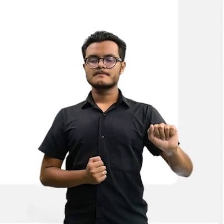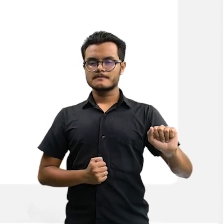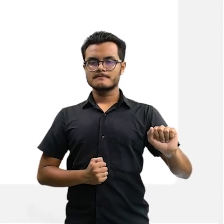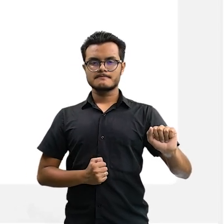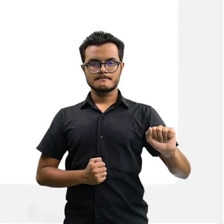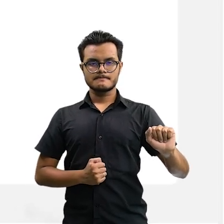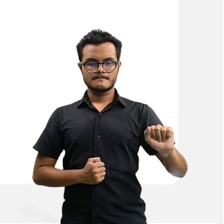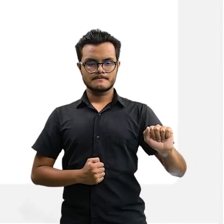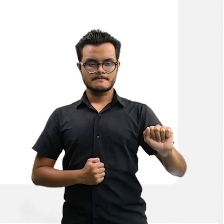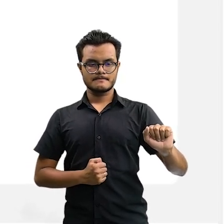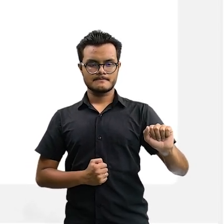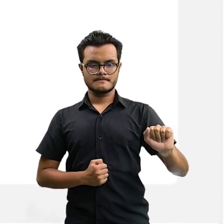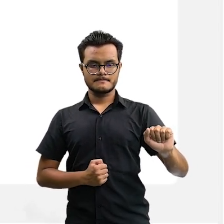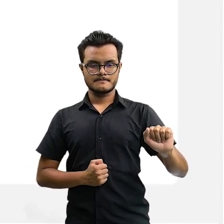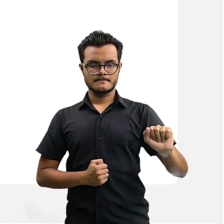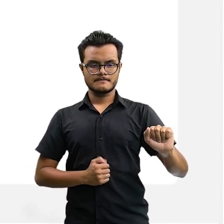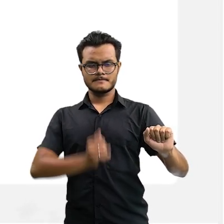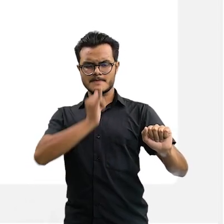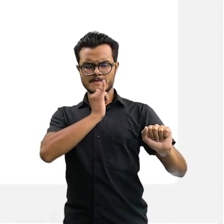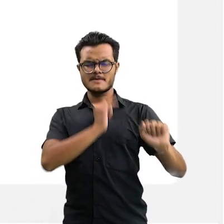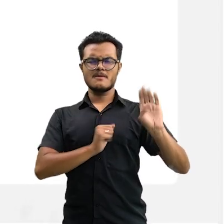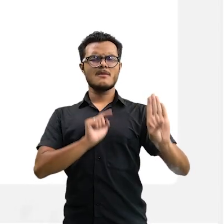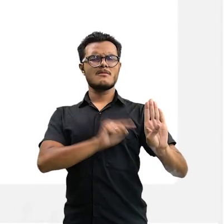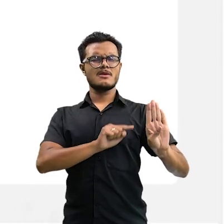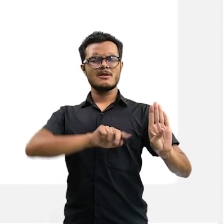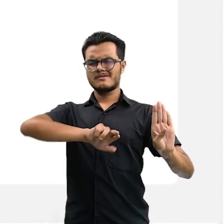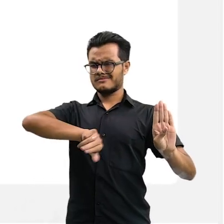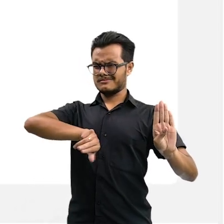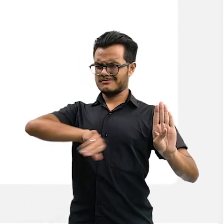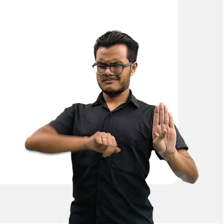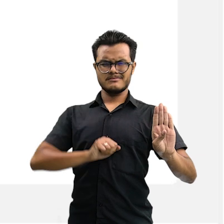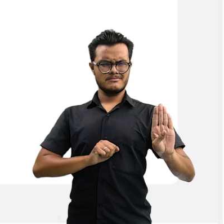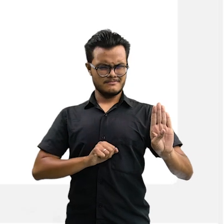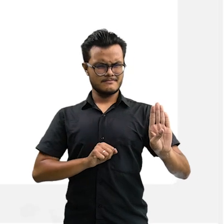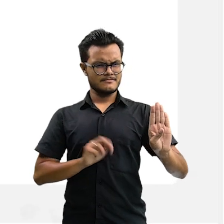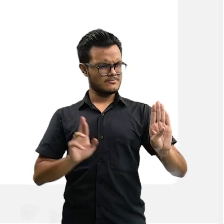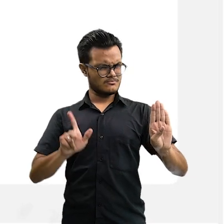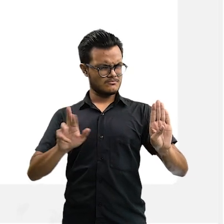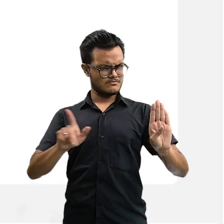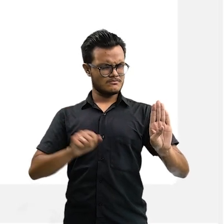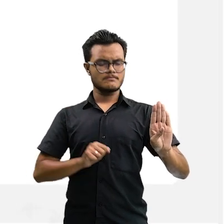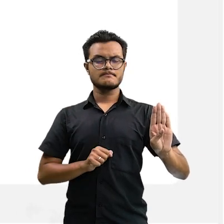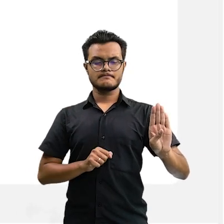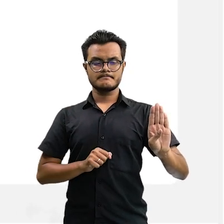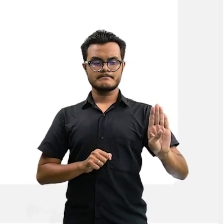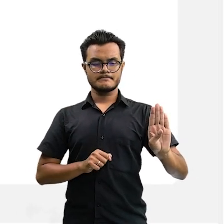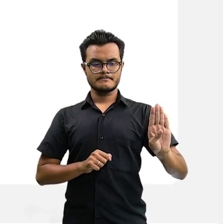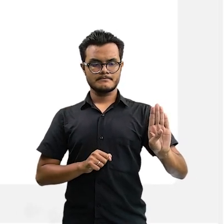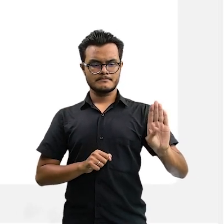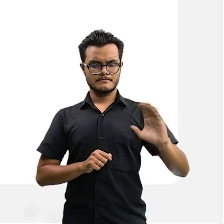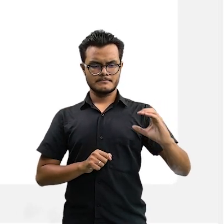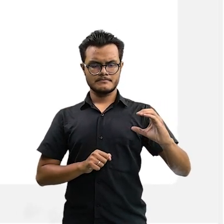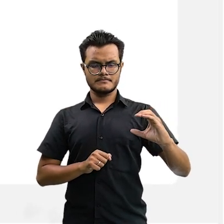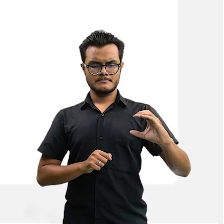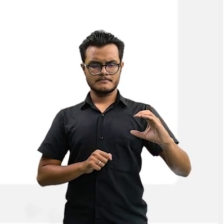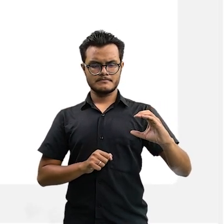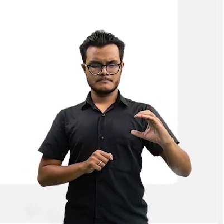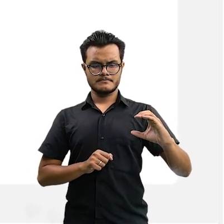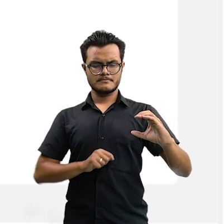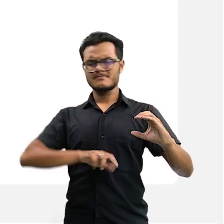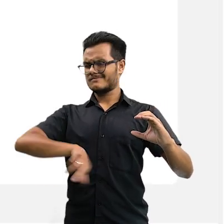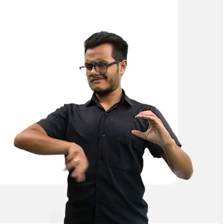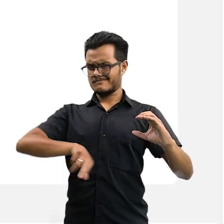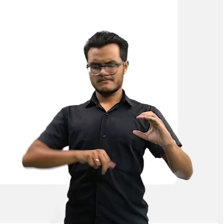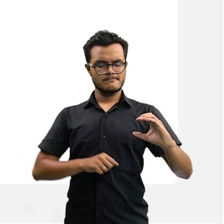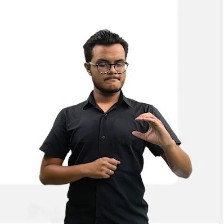Aí ele fala, o nutriente ferro é uma molécula. Não é uma molécula, tá, gente? É um sal mineral. As hemácias são glóbulos brancos, não são glóbulos